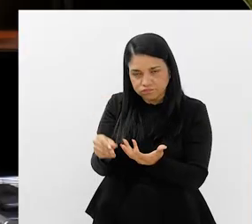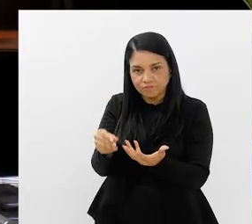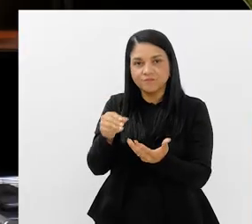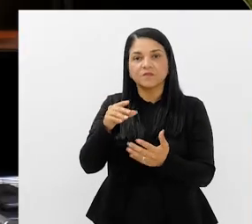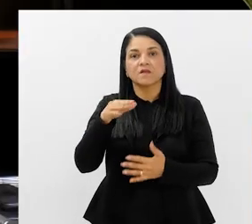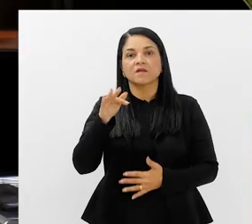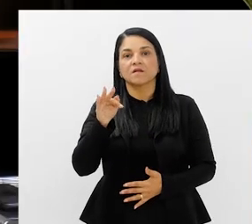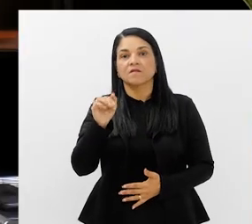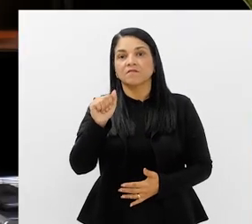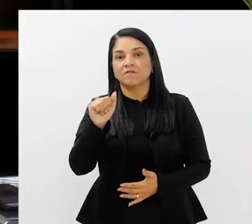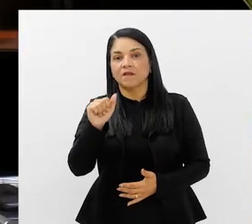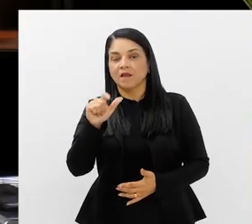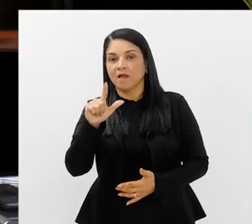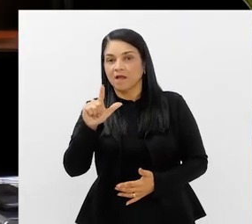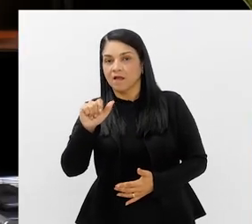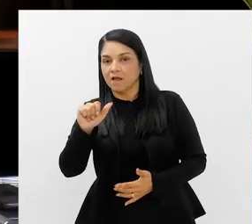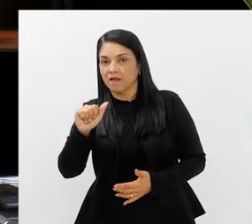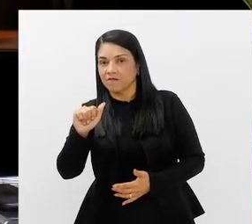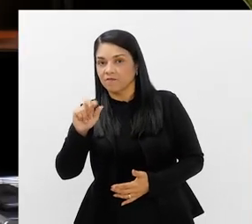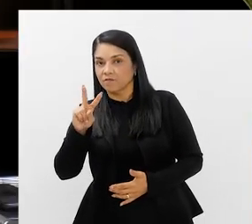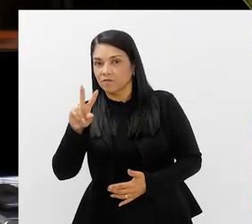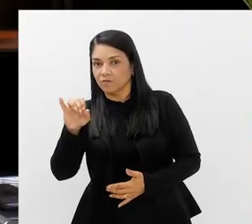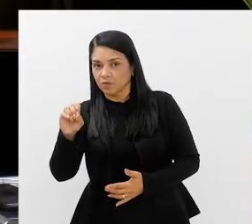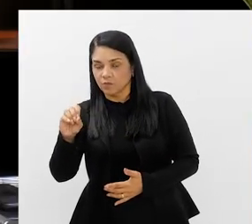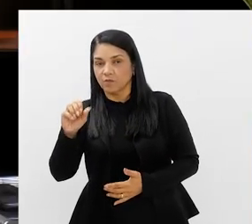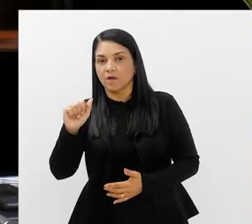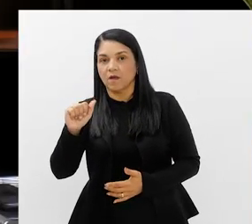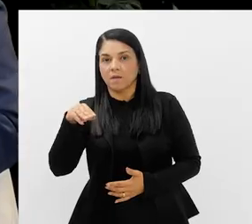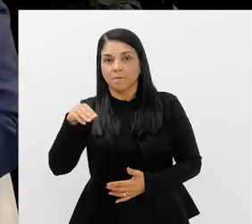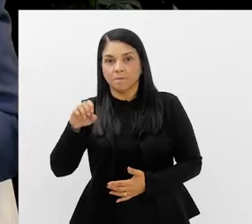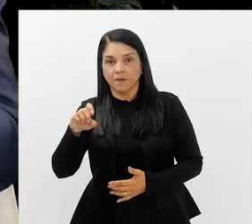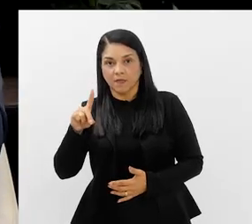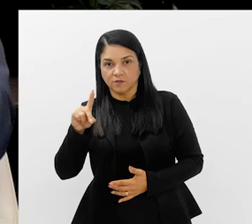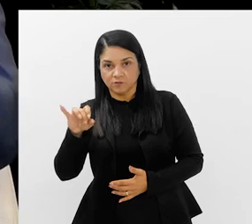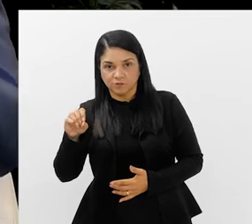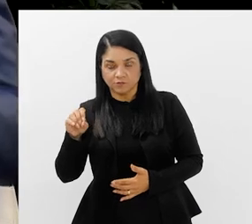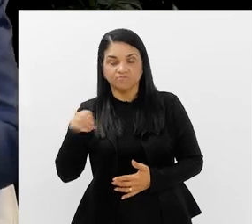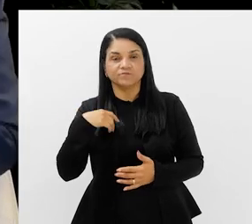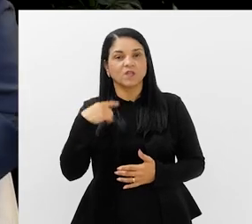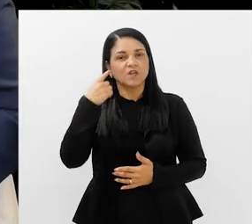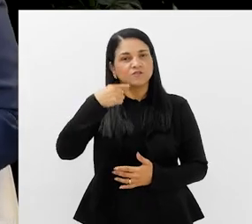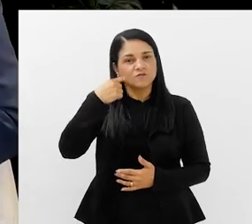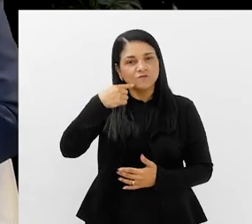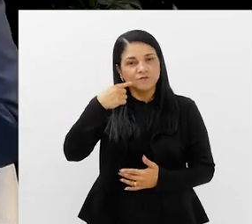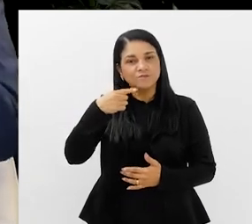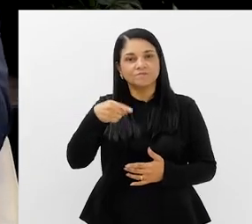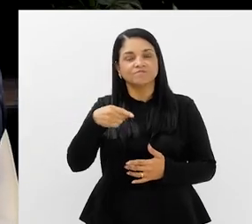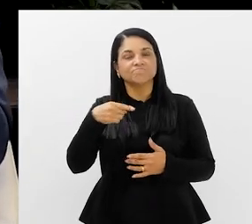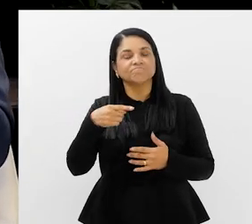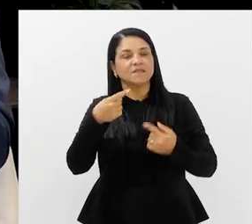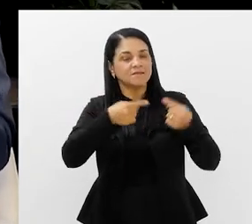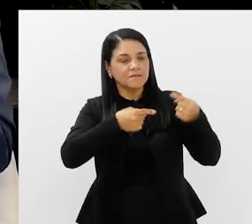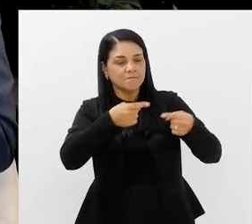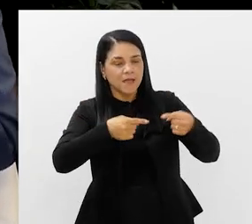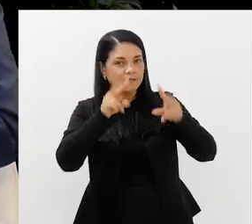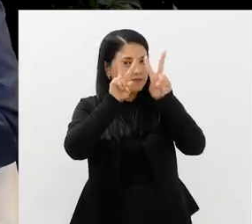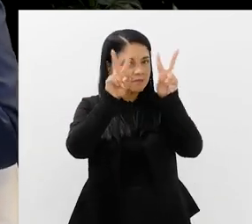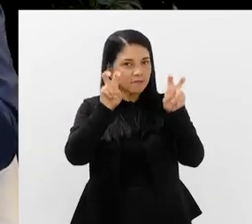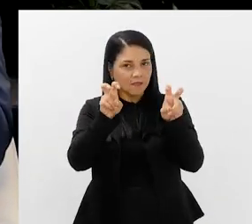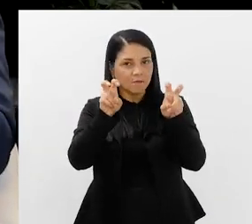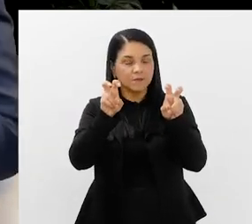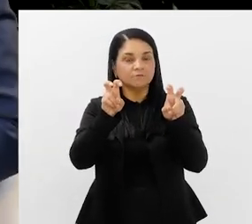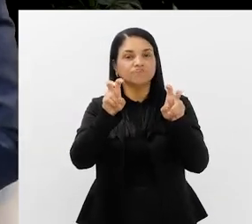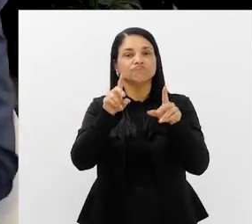Mundo. Falo com o Dr. Flávio Amédio, um colega advogado, e que vai trazer aqui então o debate a respeito desse tema